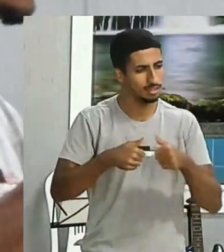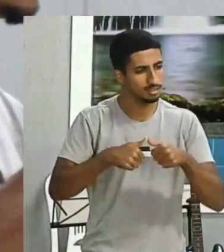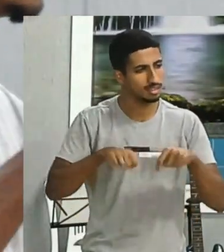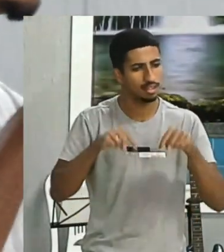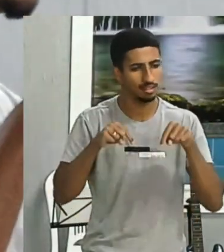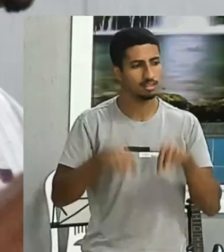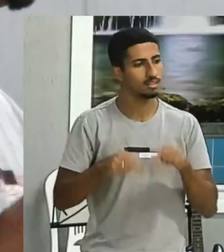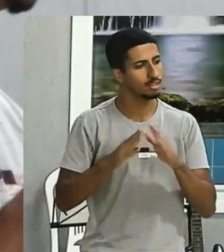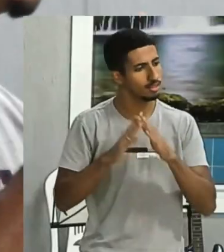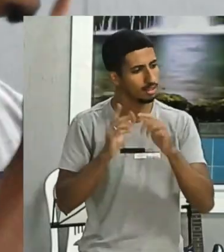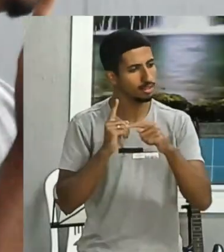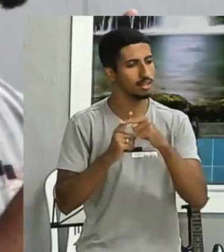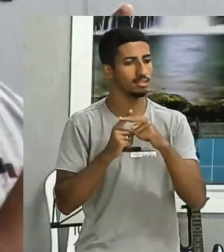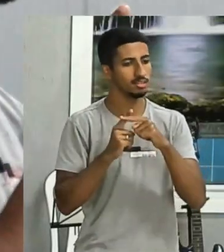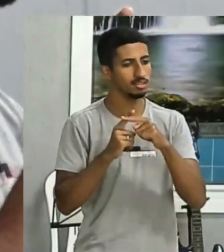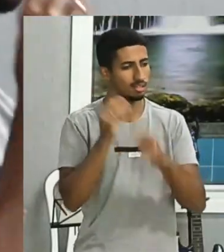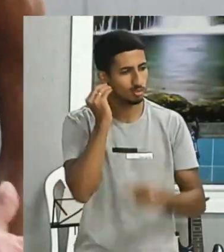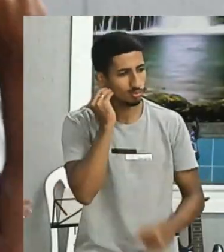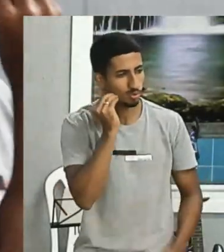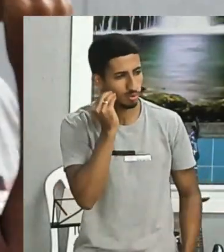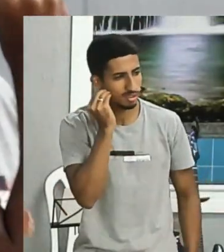as oportunidades de